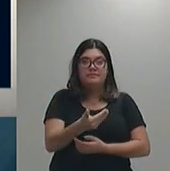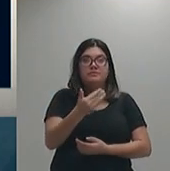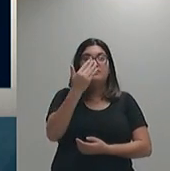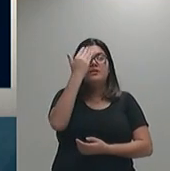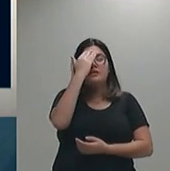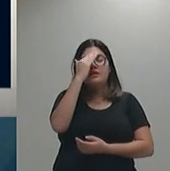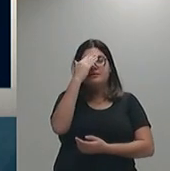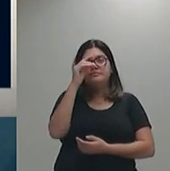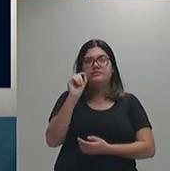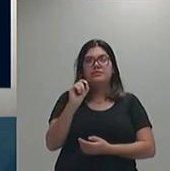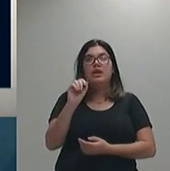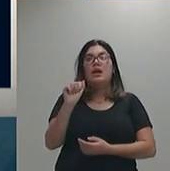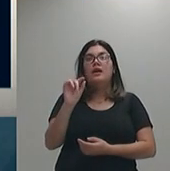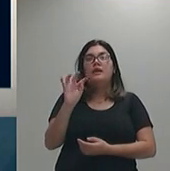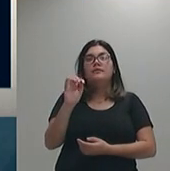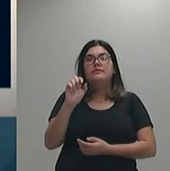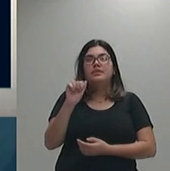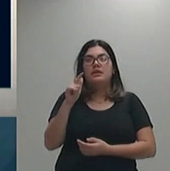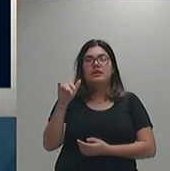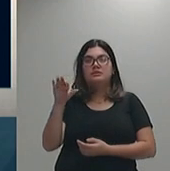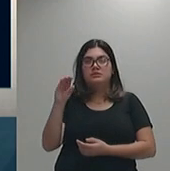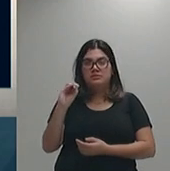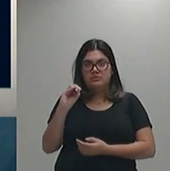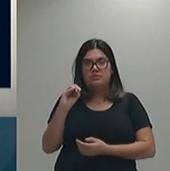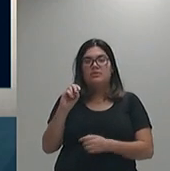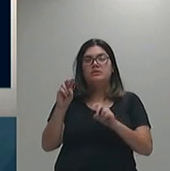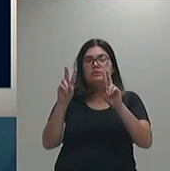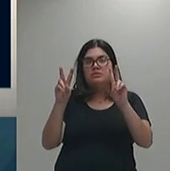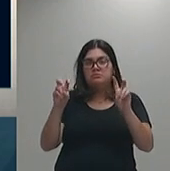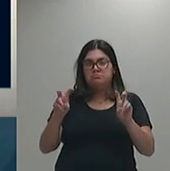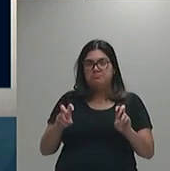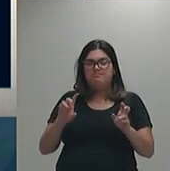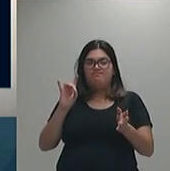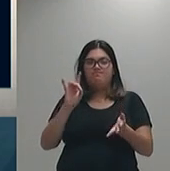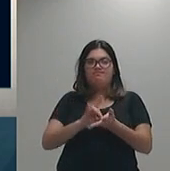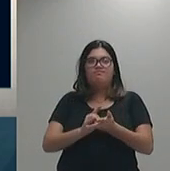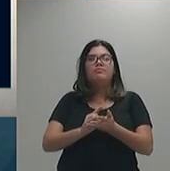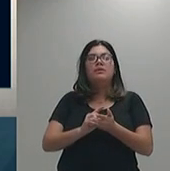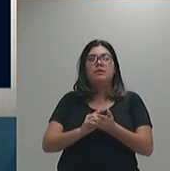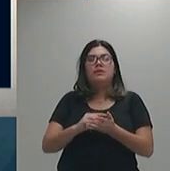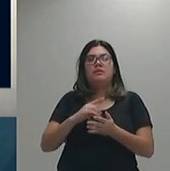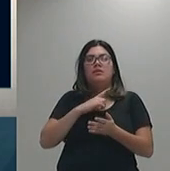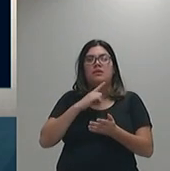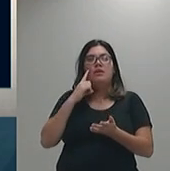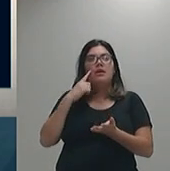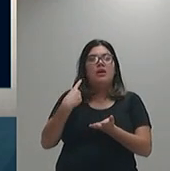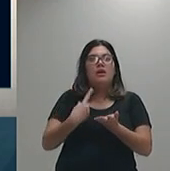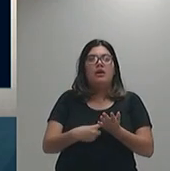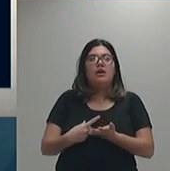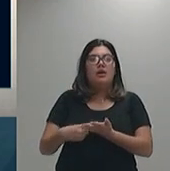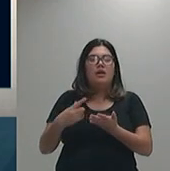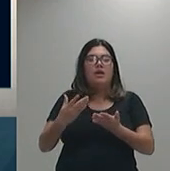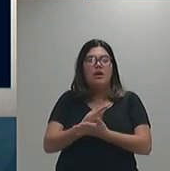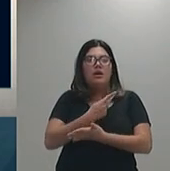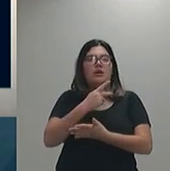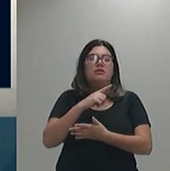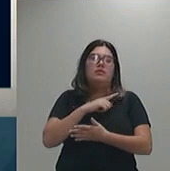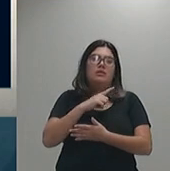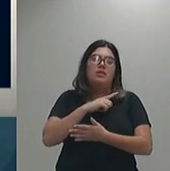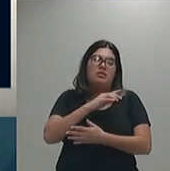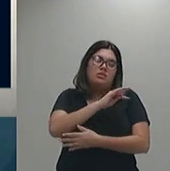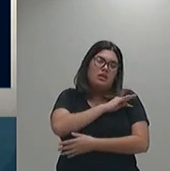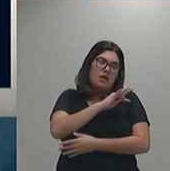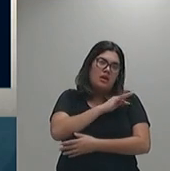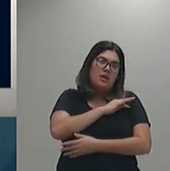afetação nesses termos realizado ela não abrange uma série de questões legais fática cê técnicas que ainda não